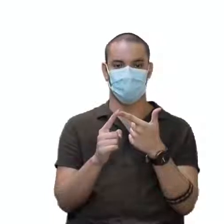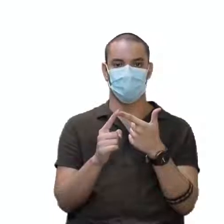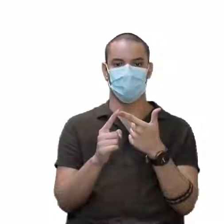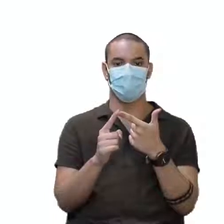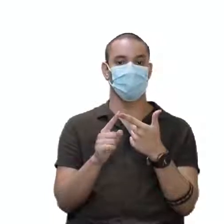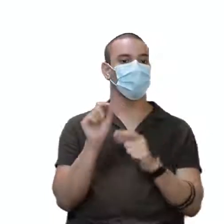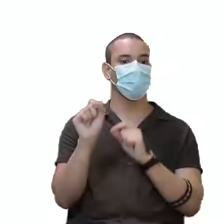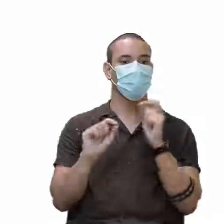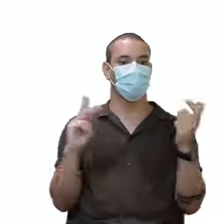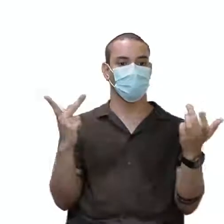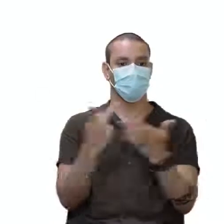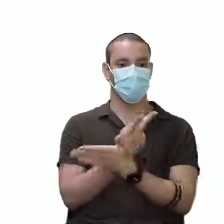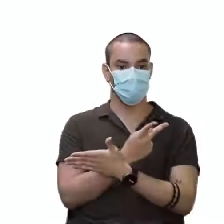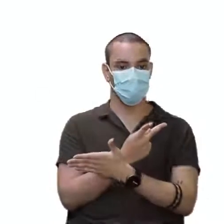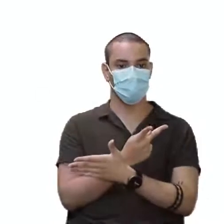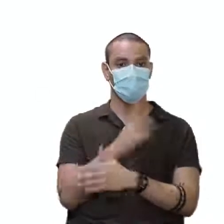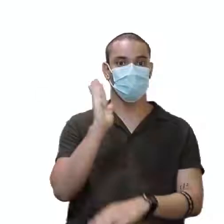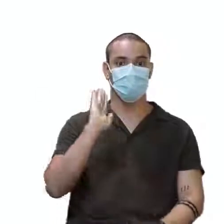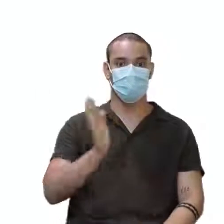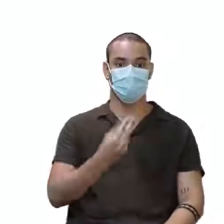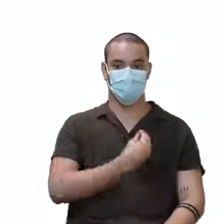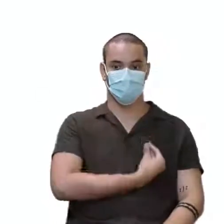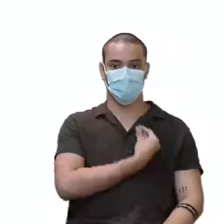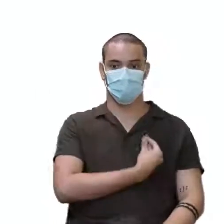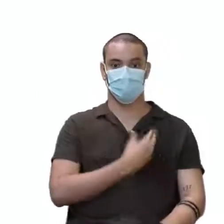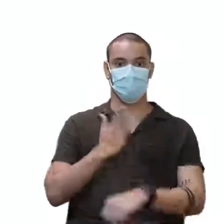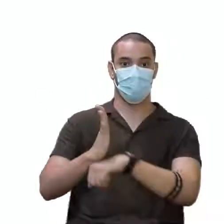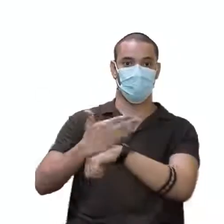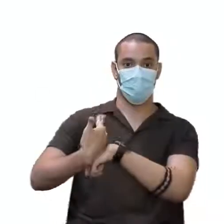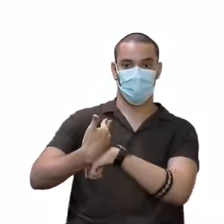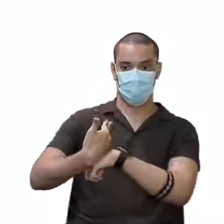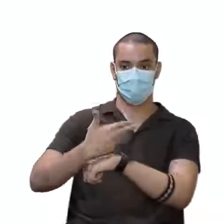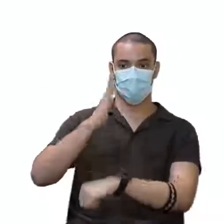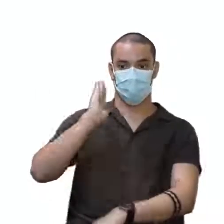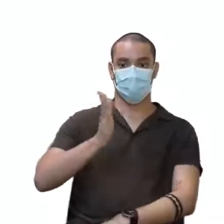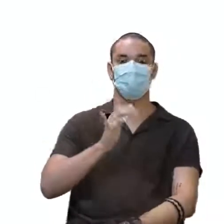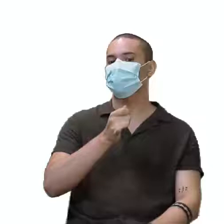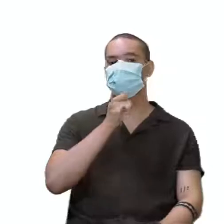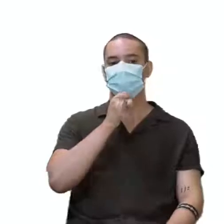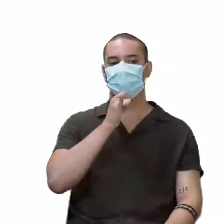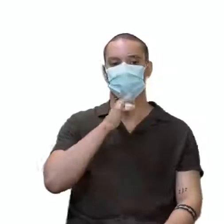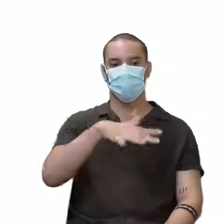eita, ocorre em ambientes já pré-existentes.